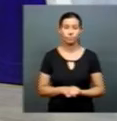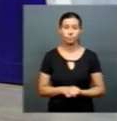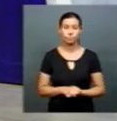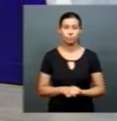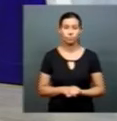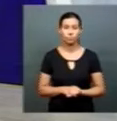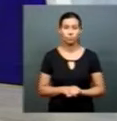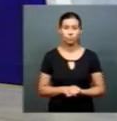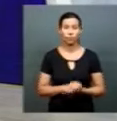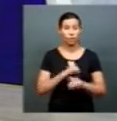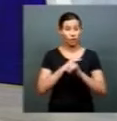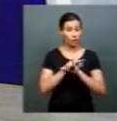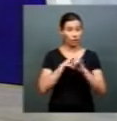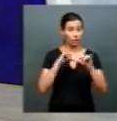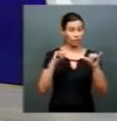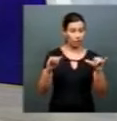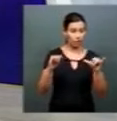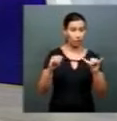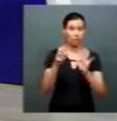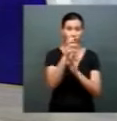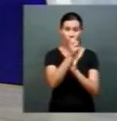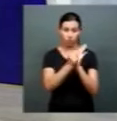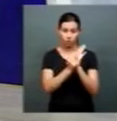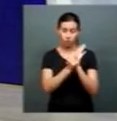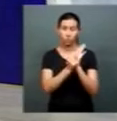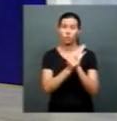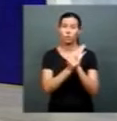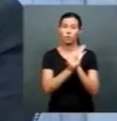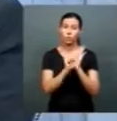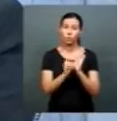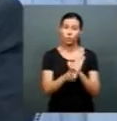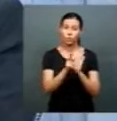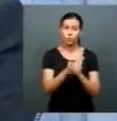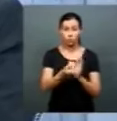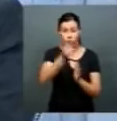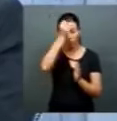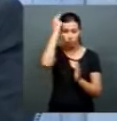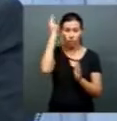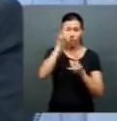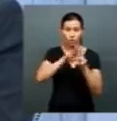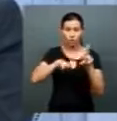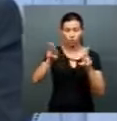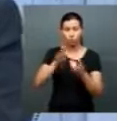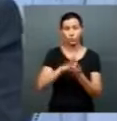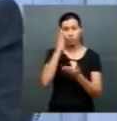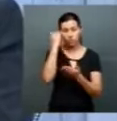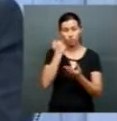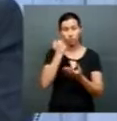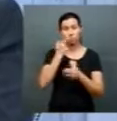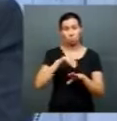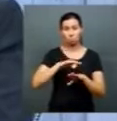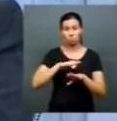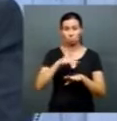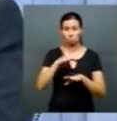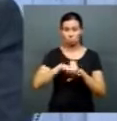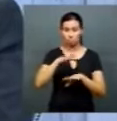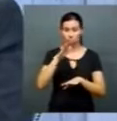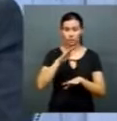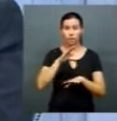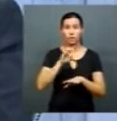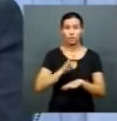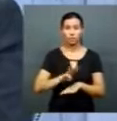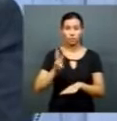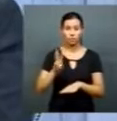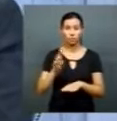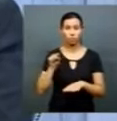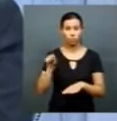Só um recado, foram prorrogadas as inscrições para o vestibular da UFO. Mais informações... você confere no site